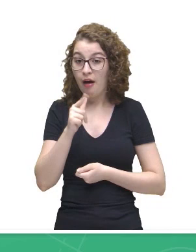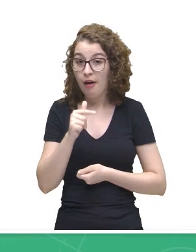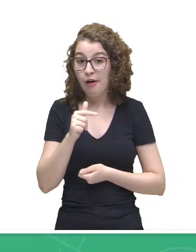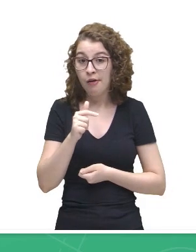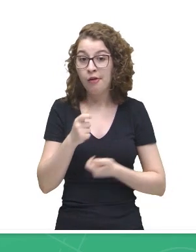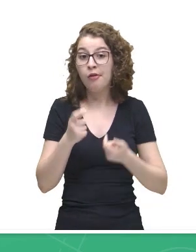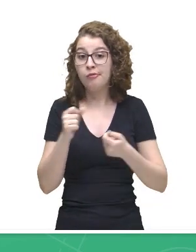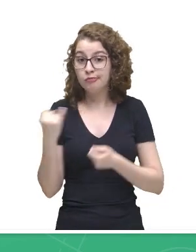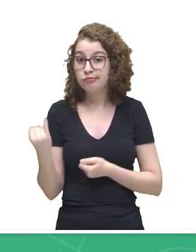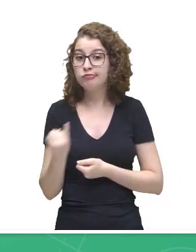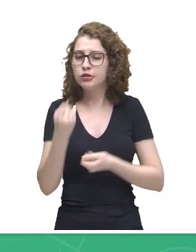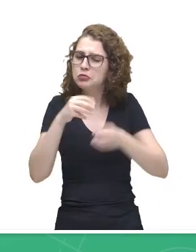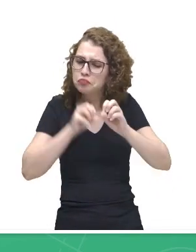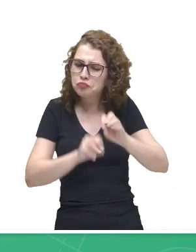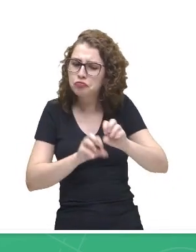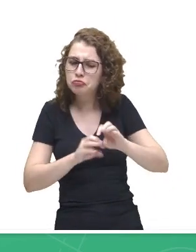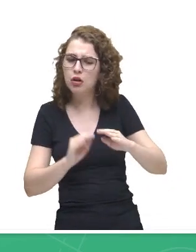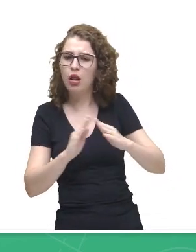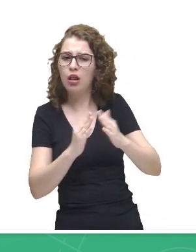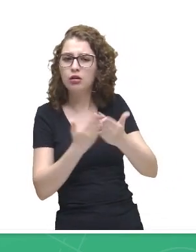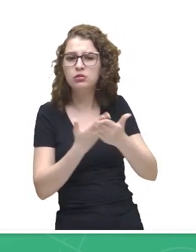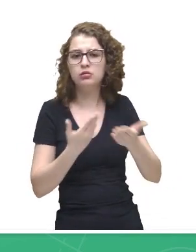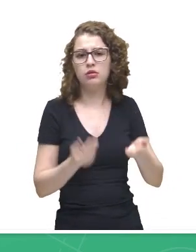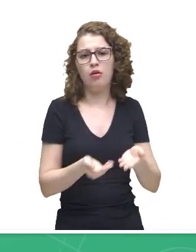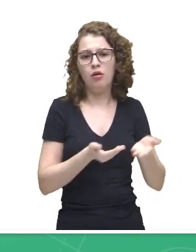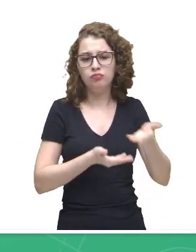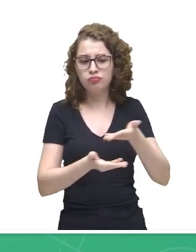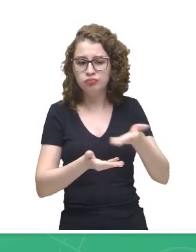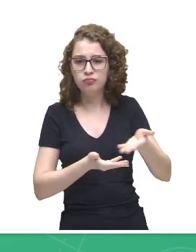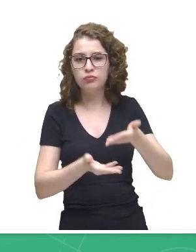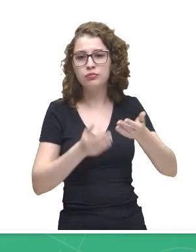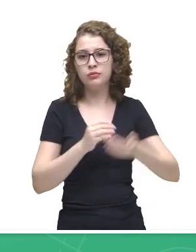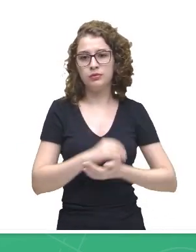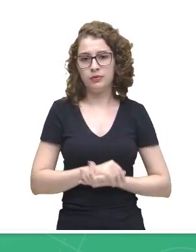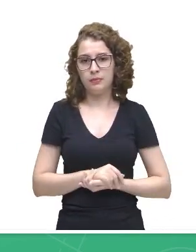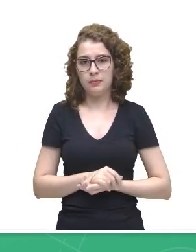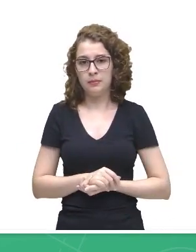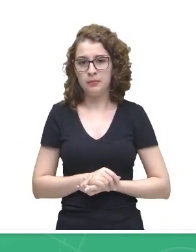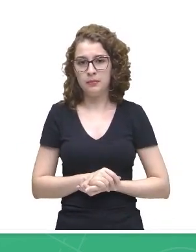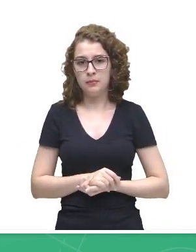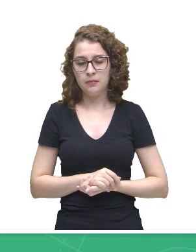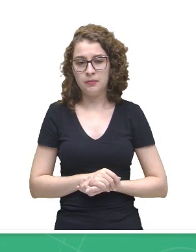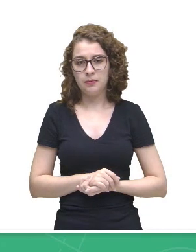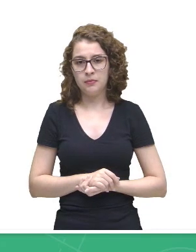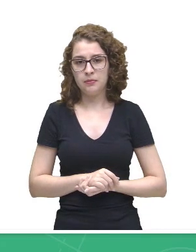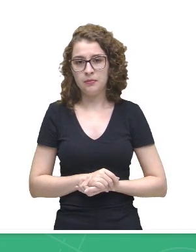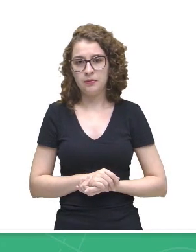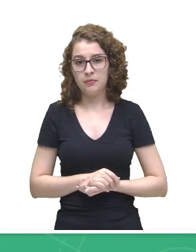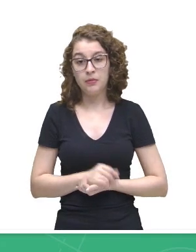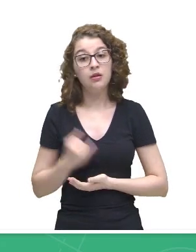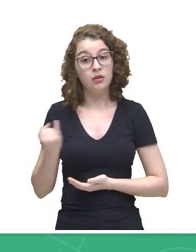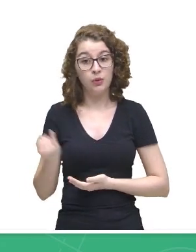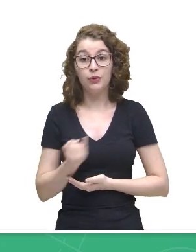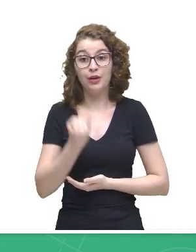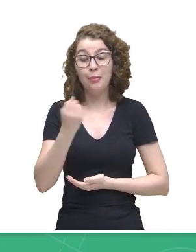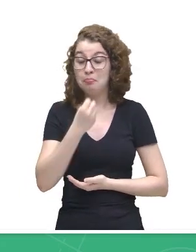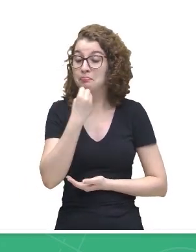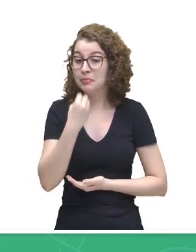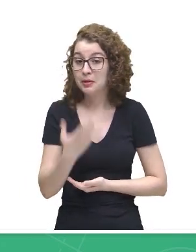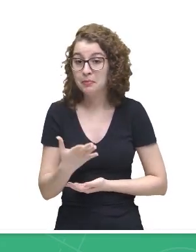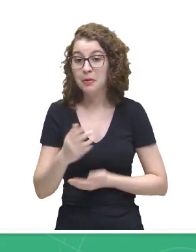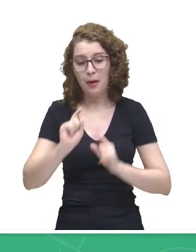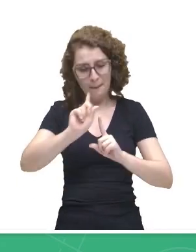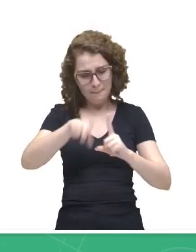né, está sendo ensinada, está sendo levado às escolas, aos programas educacionais, e é algo muito bom, positivo